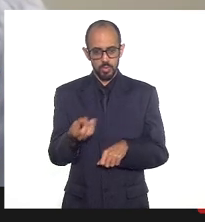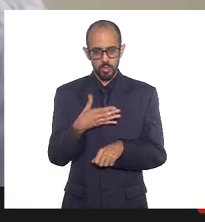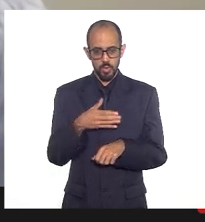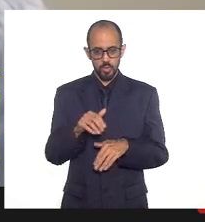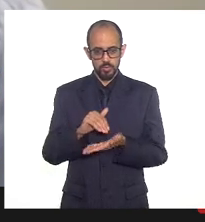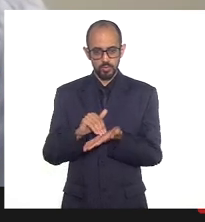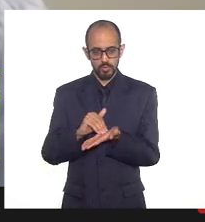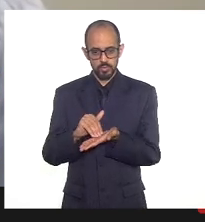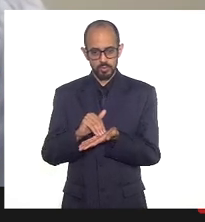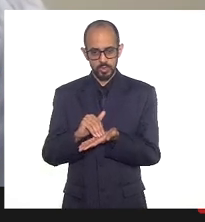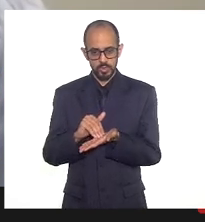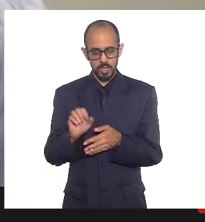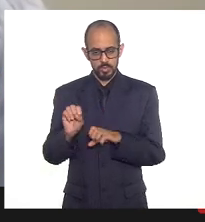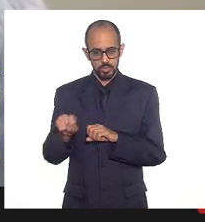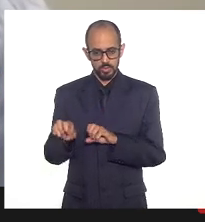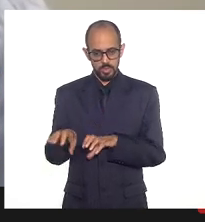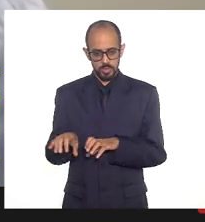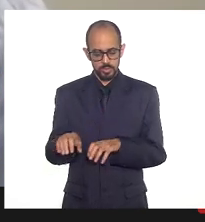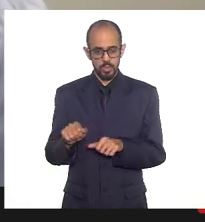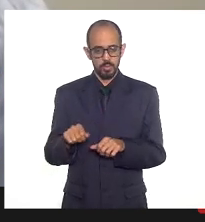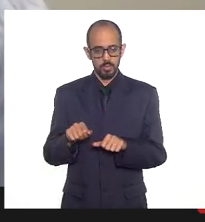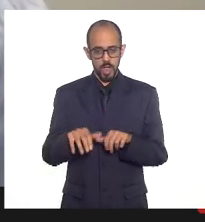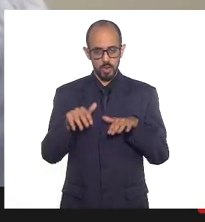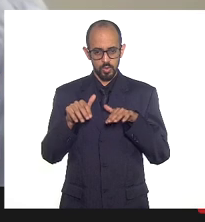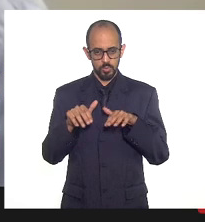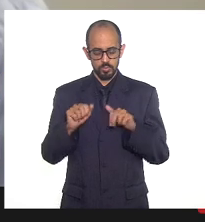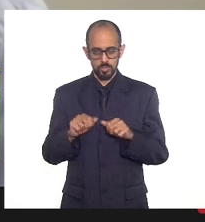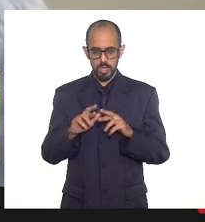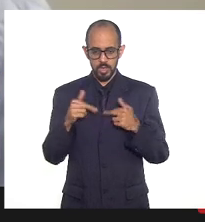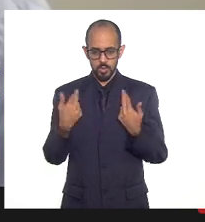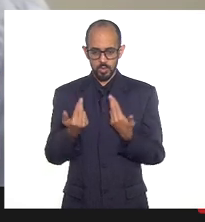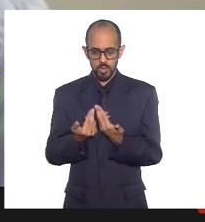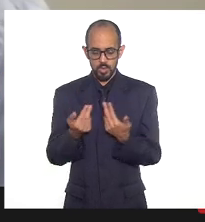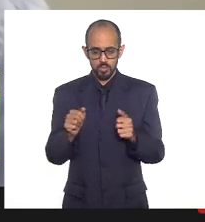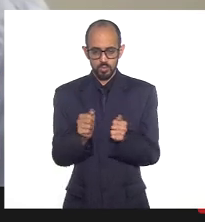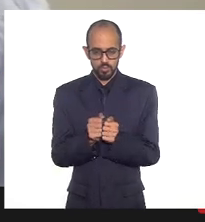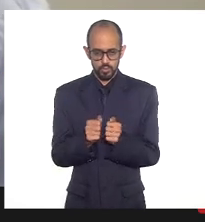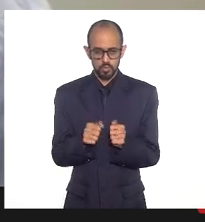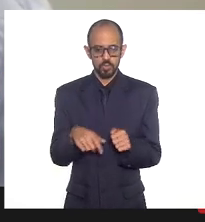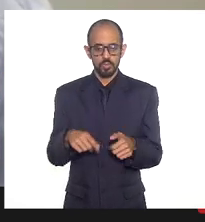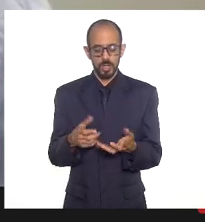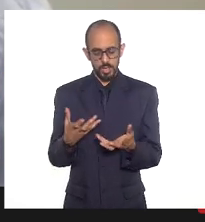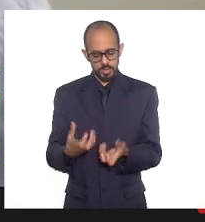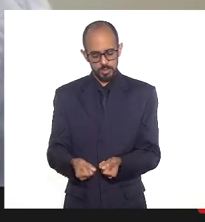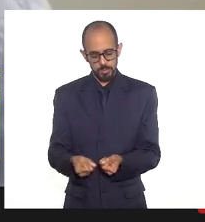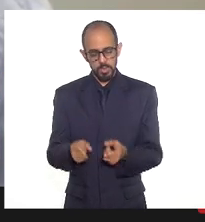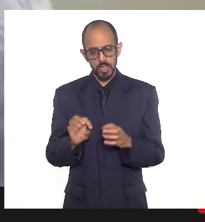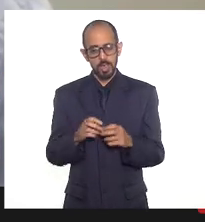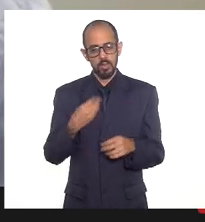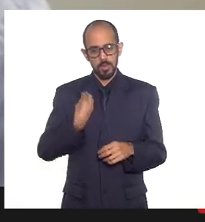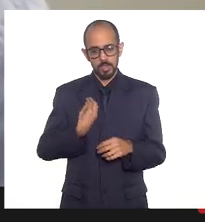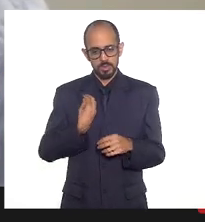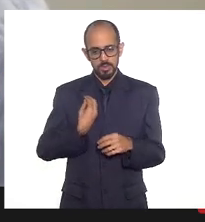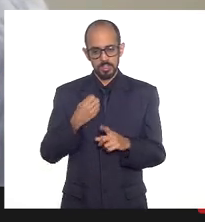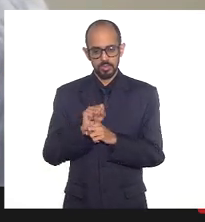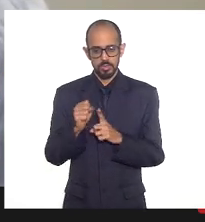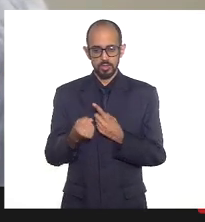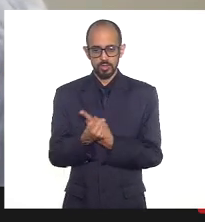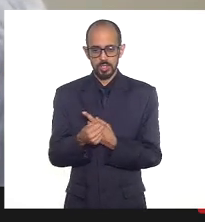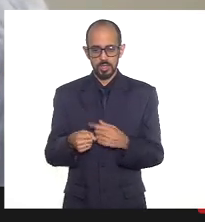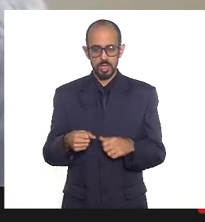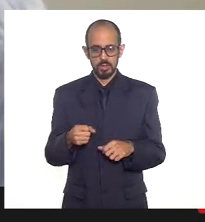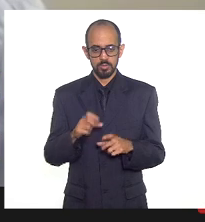o Alexandre Valle, uma audiência com o secretário receber a frente parlamentar, com a participação da sociedade civil, sempre, claro, para